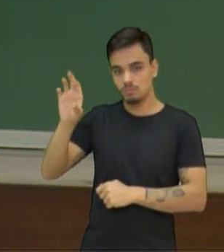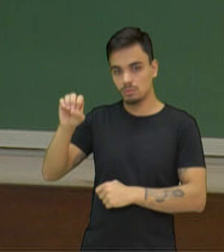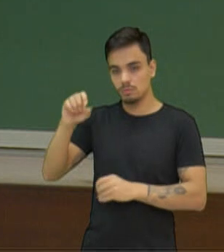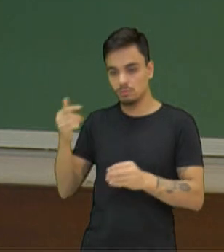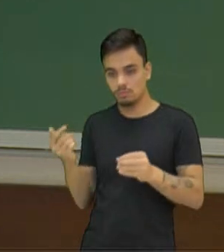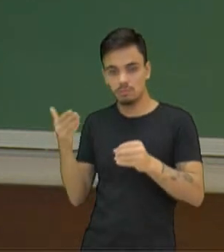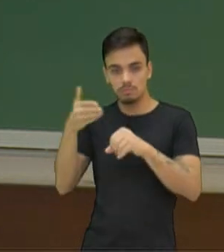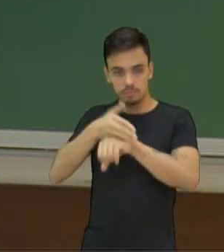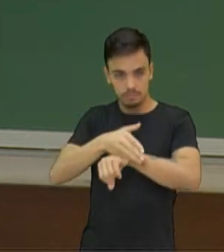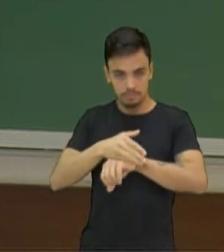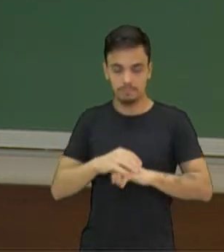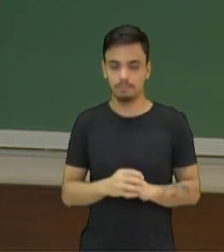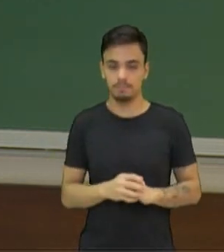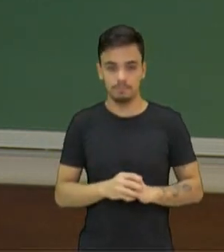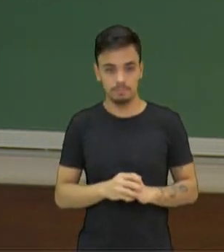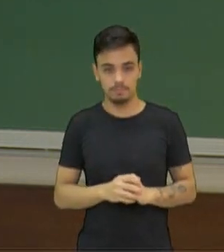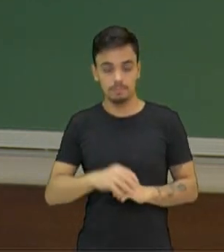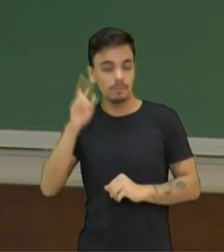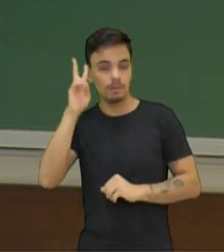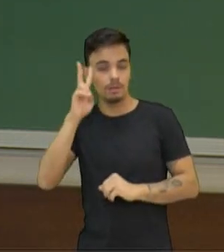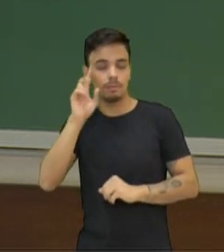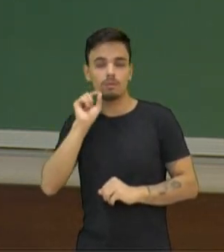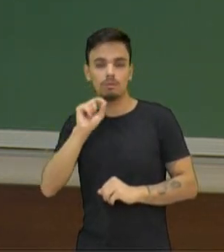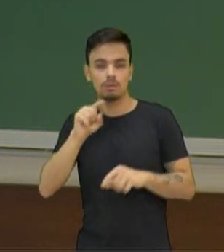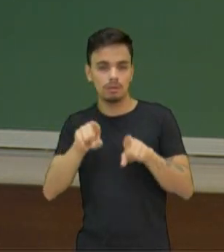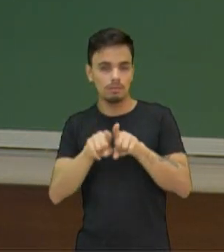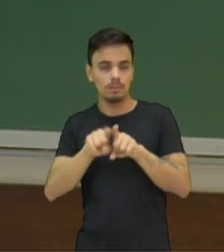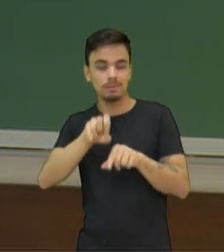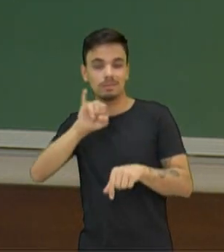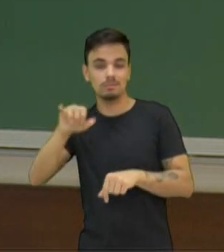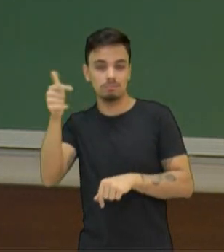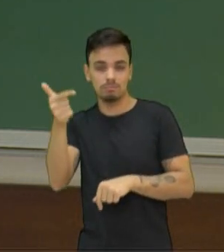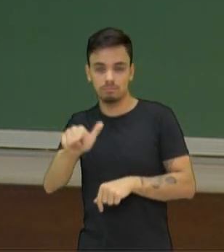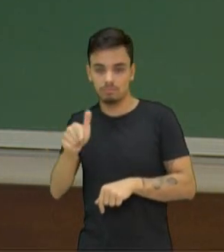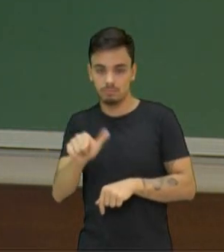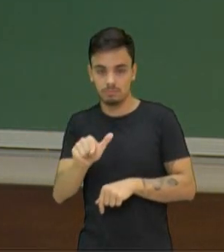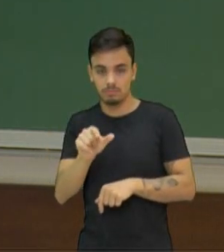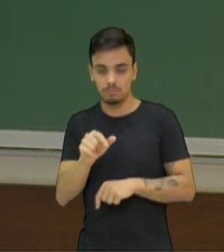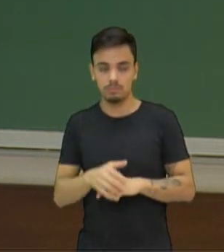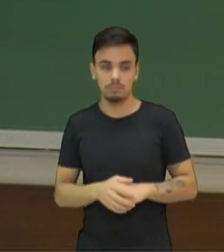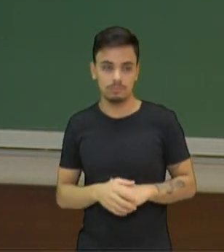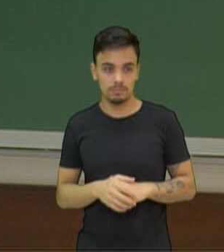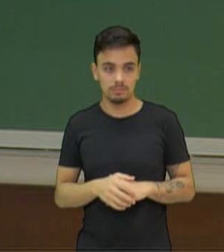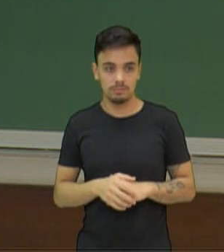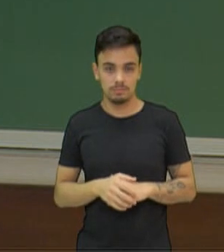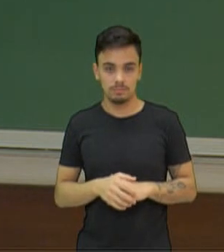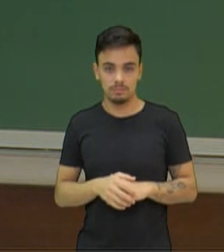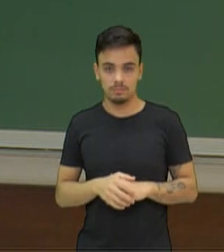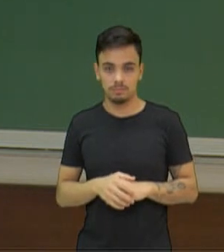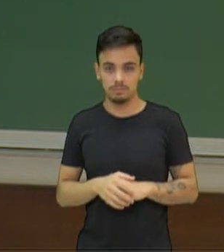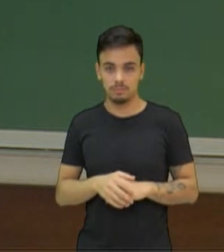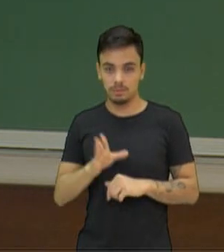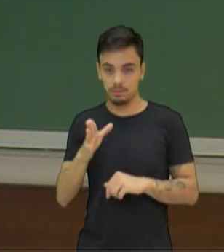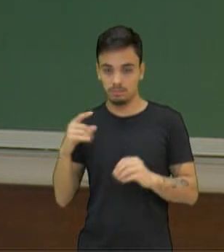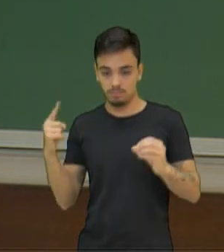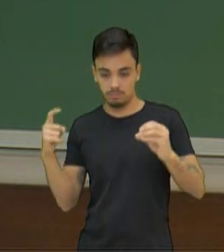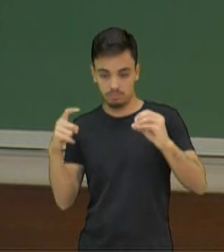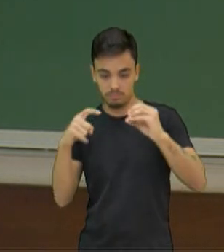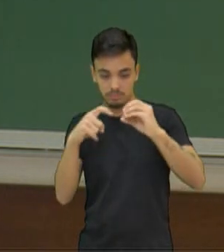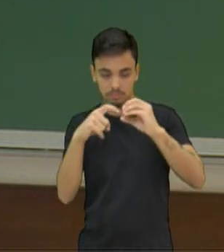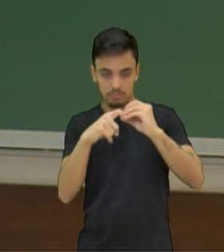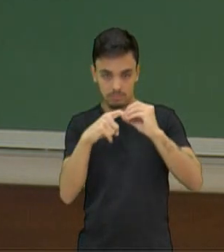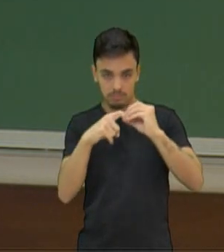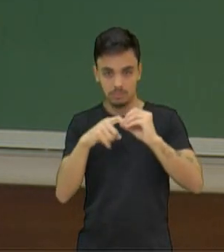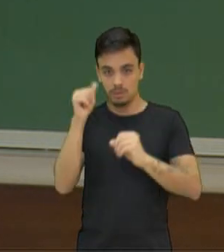implantar. Muito bem. Lembrando também que caso não haja essa fertilização, essa fecundação, a